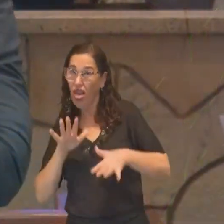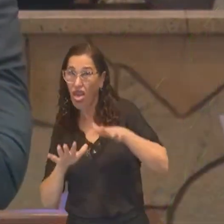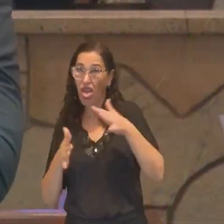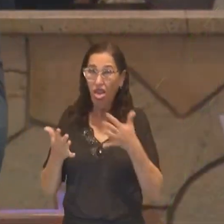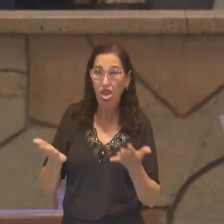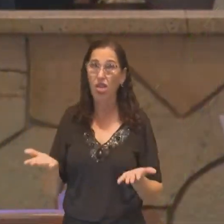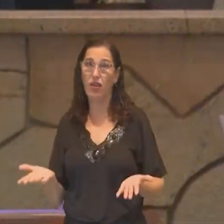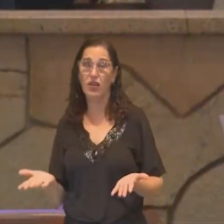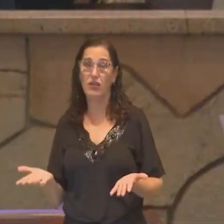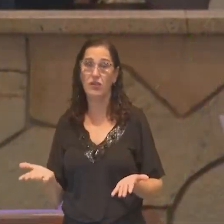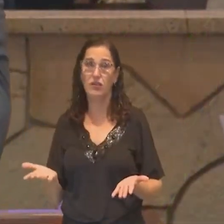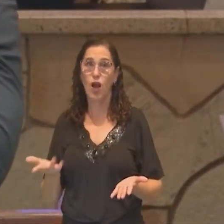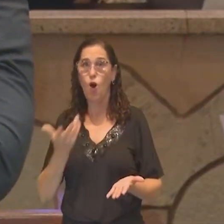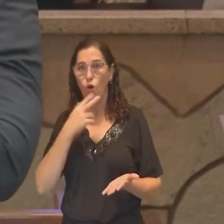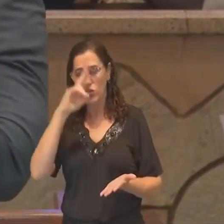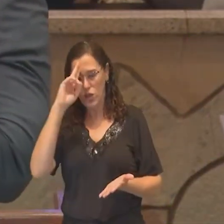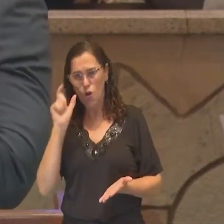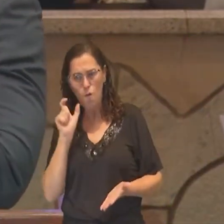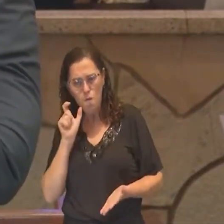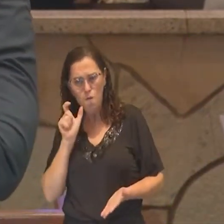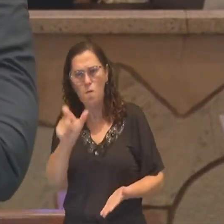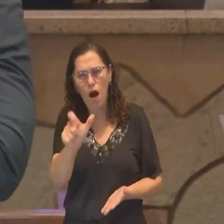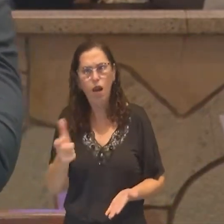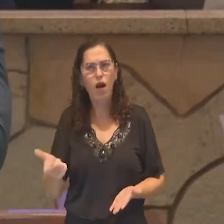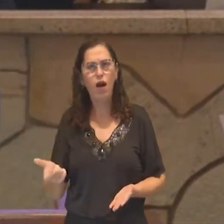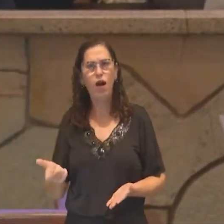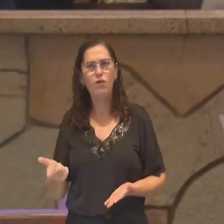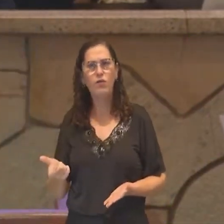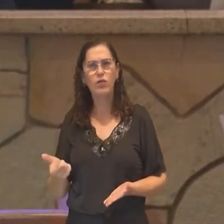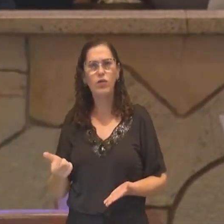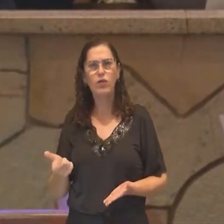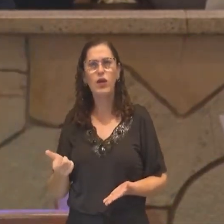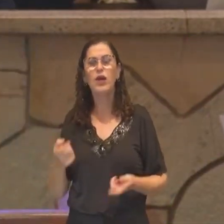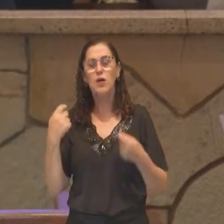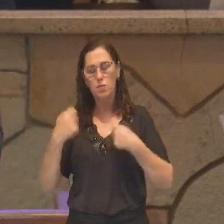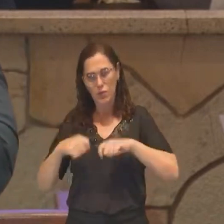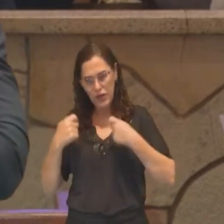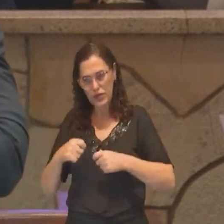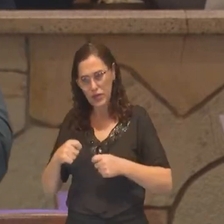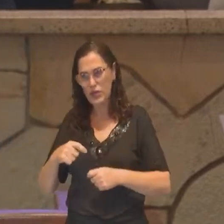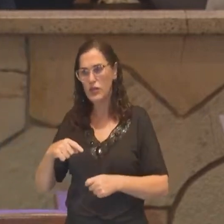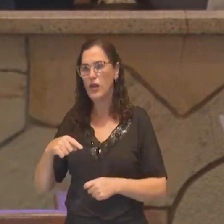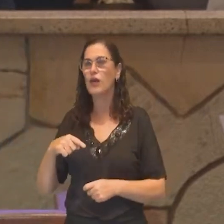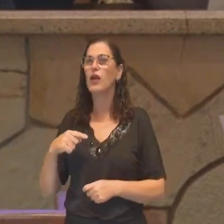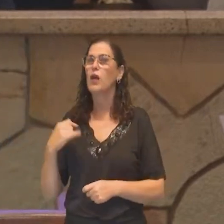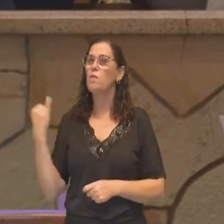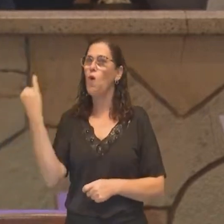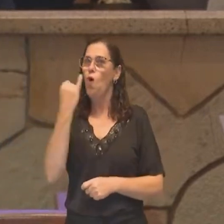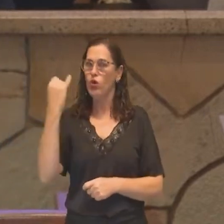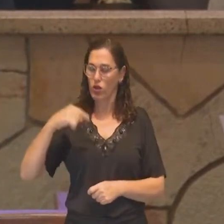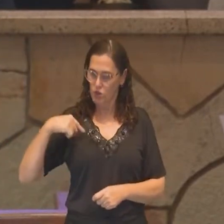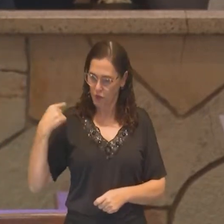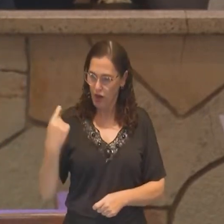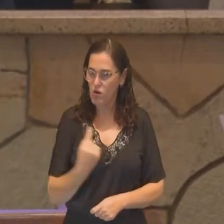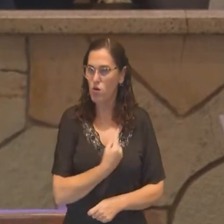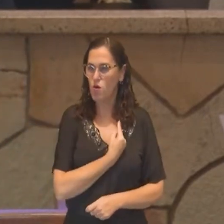Aqui o Senhor traz uma palavra que precisa servir para nós como